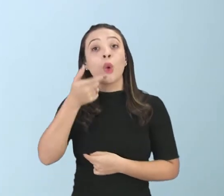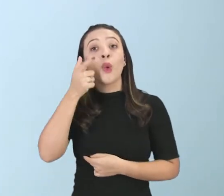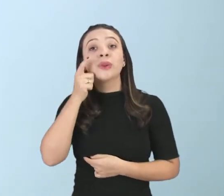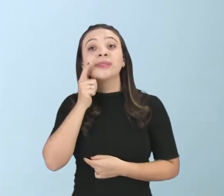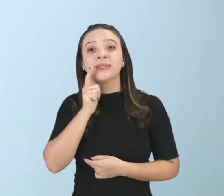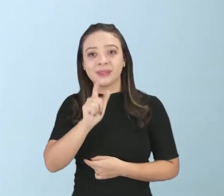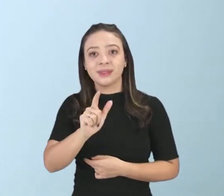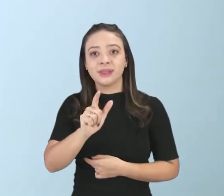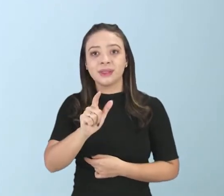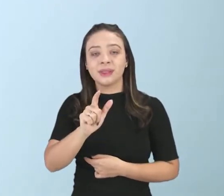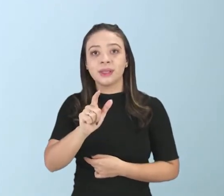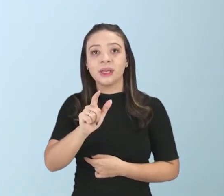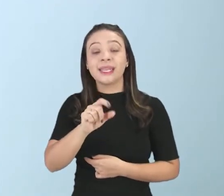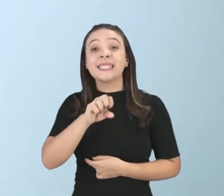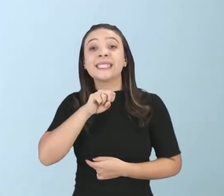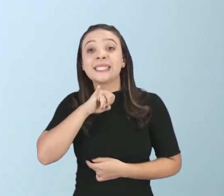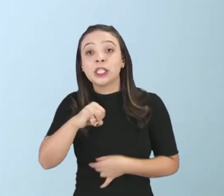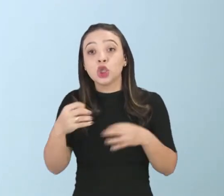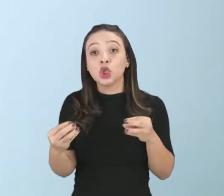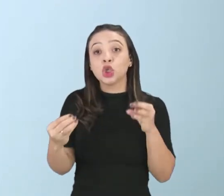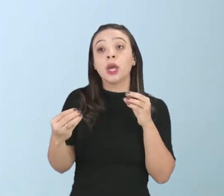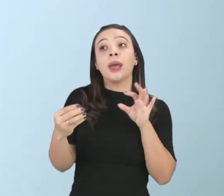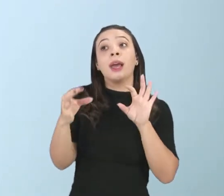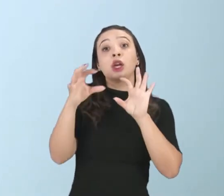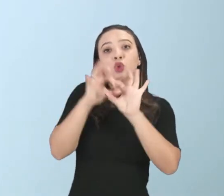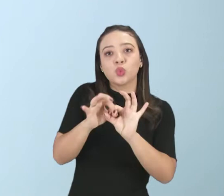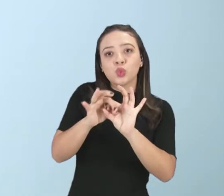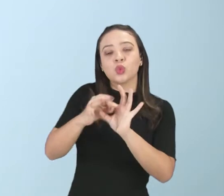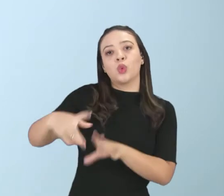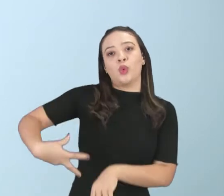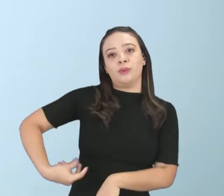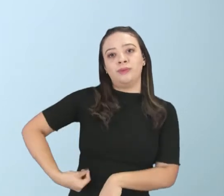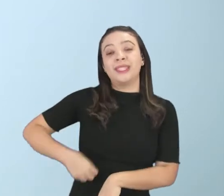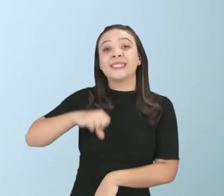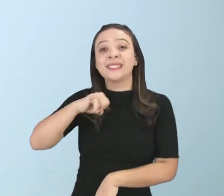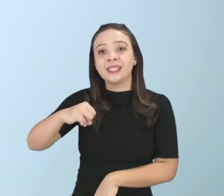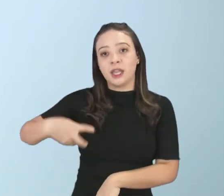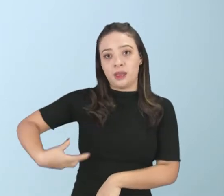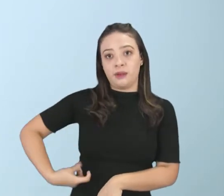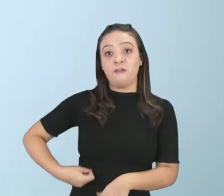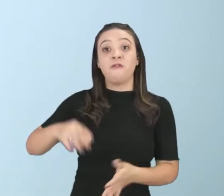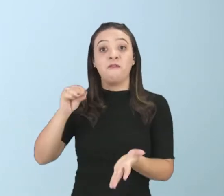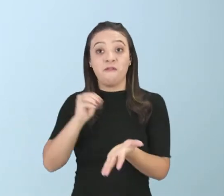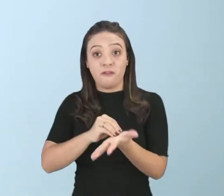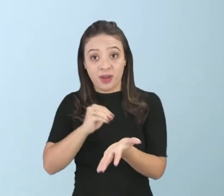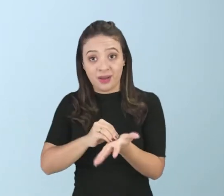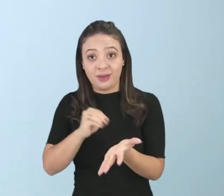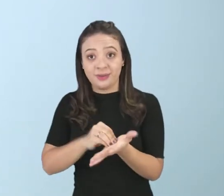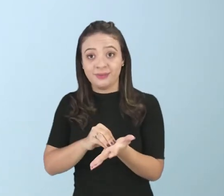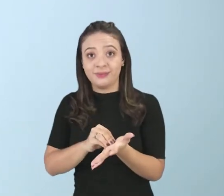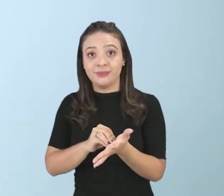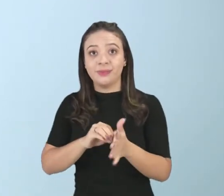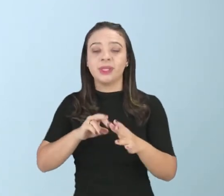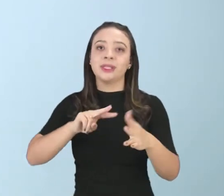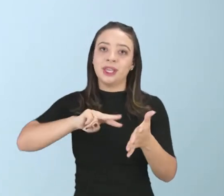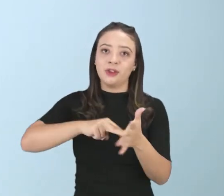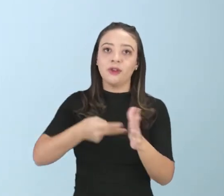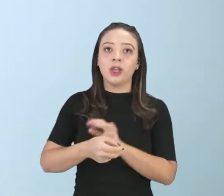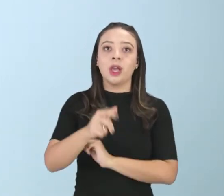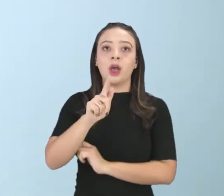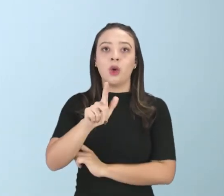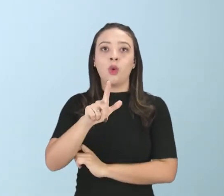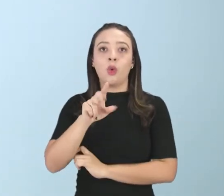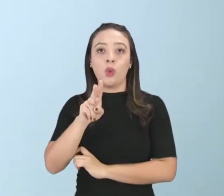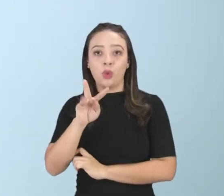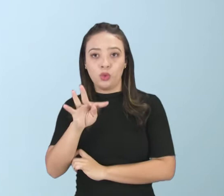na presença da insulina. Então, na ausência da insulina, esse GLUT4 ele só vai ser ativado para